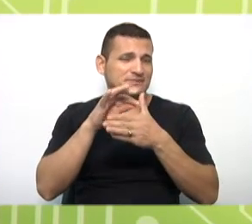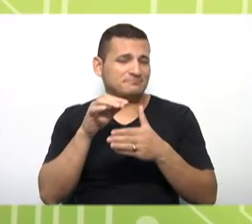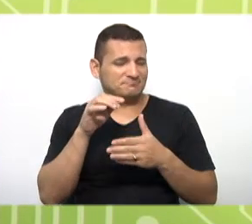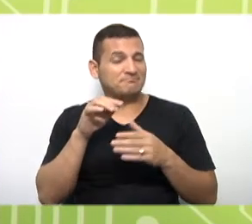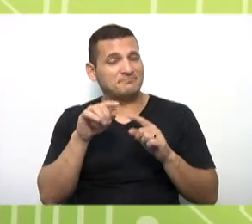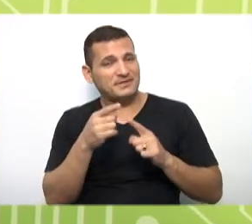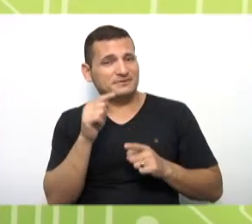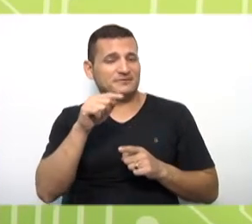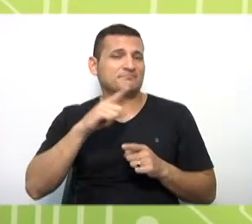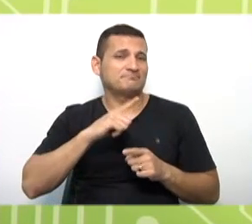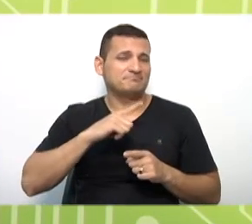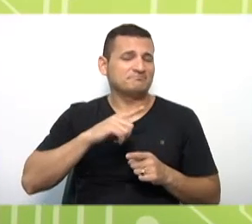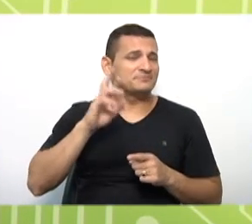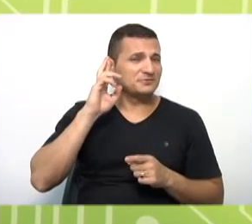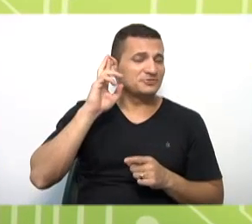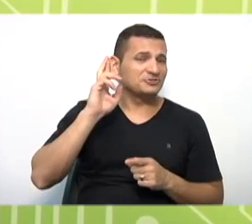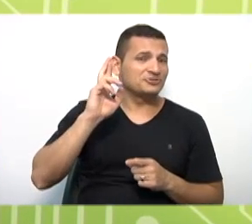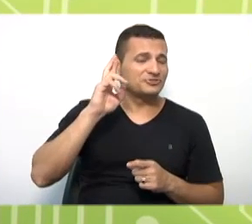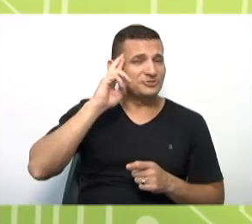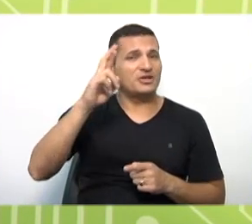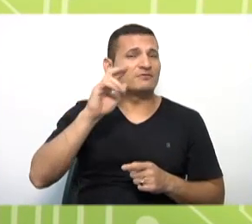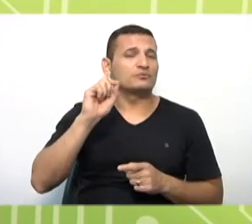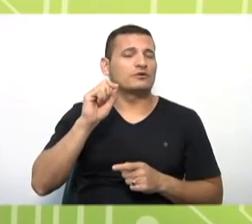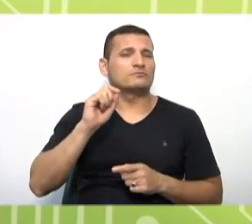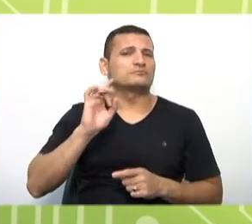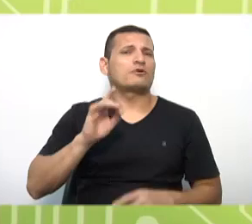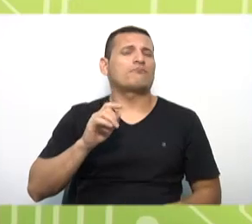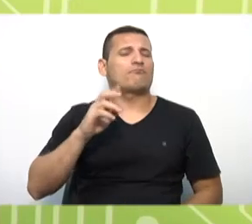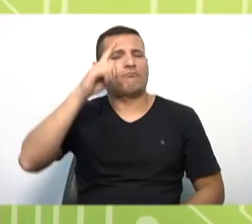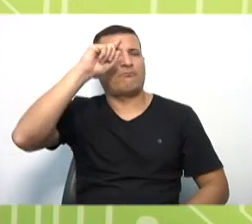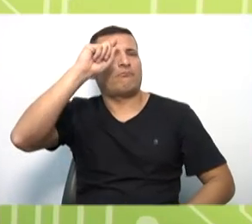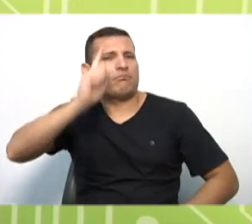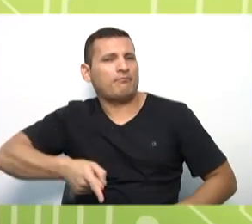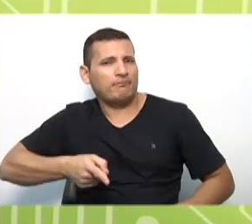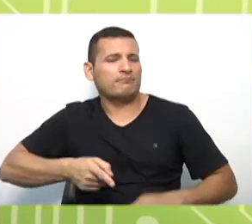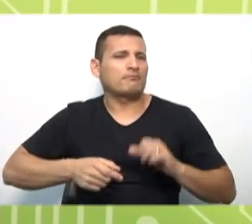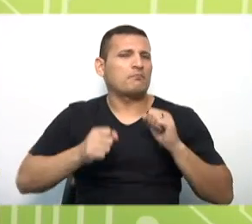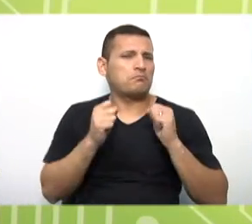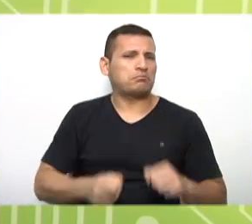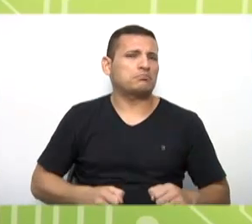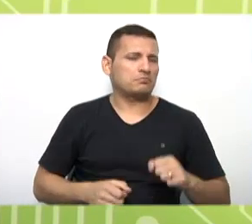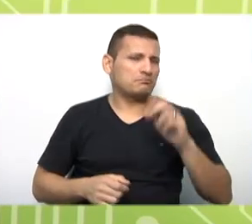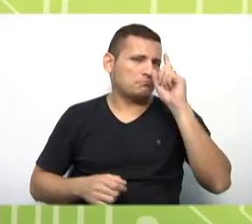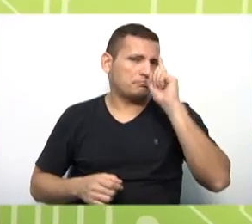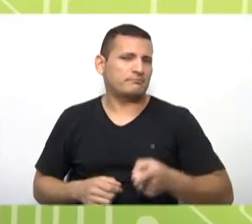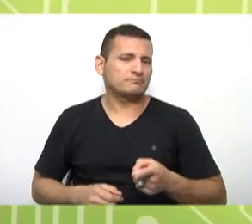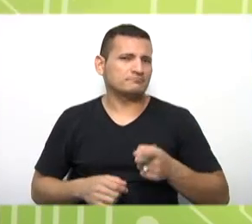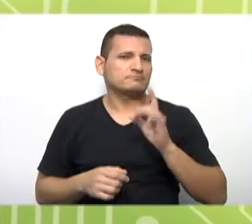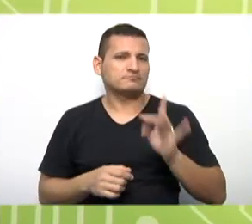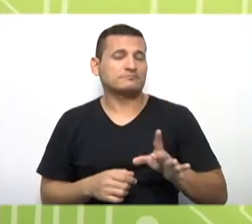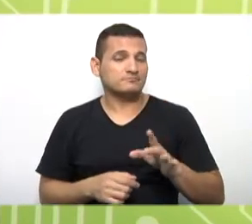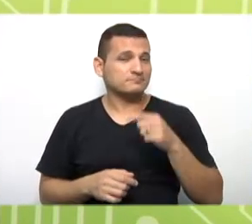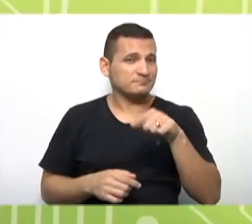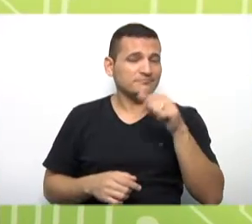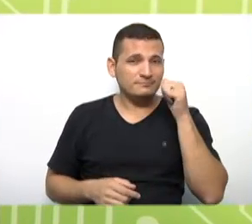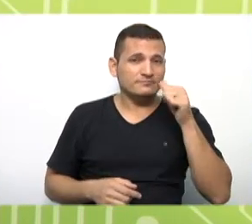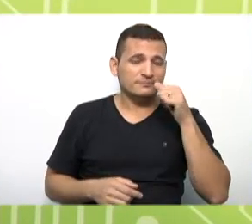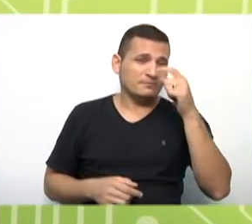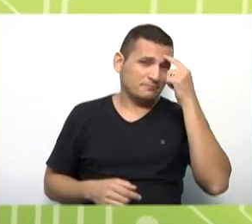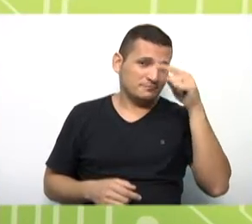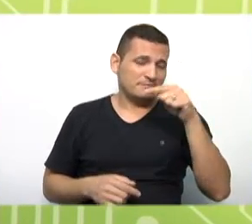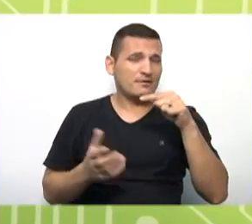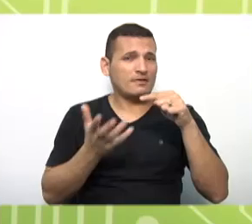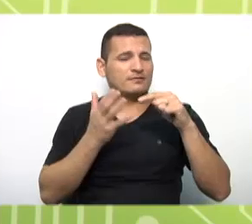um chefe que usava a autoridade somente o poder, e a ideia dela era que houvesse o